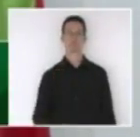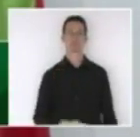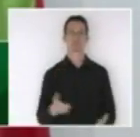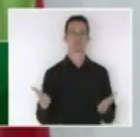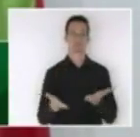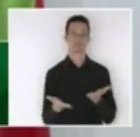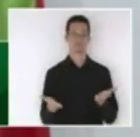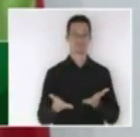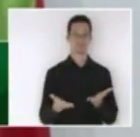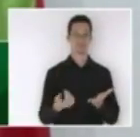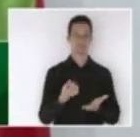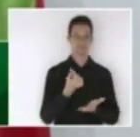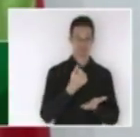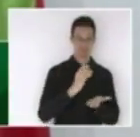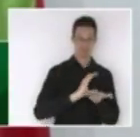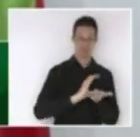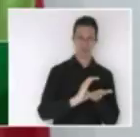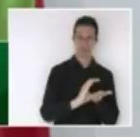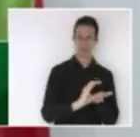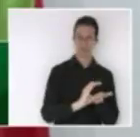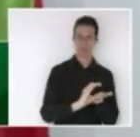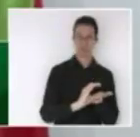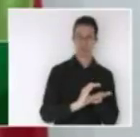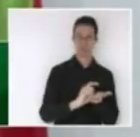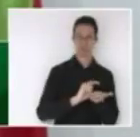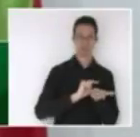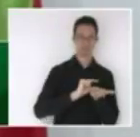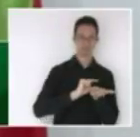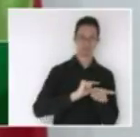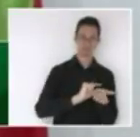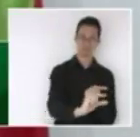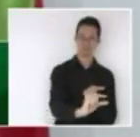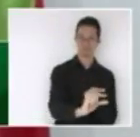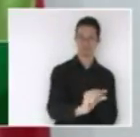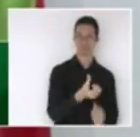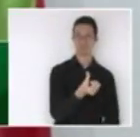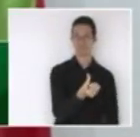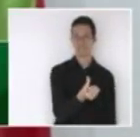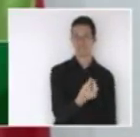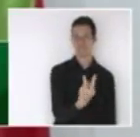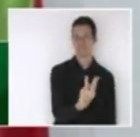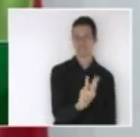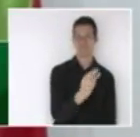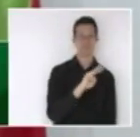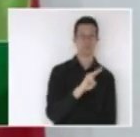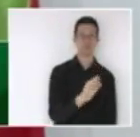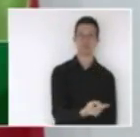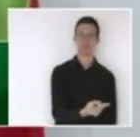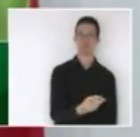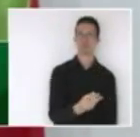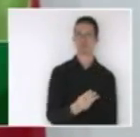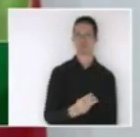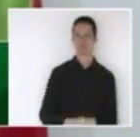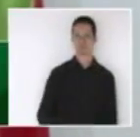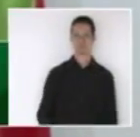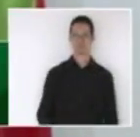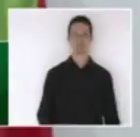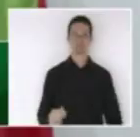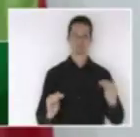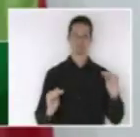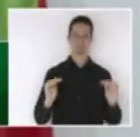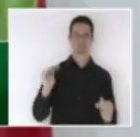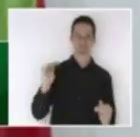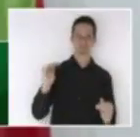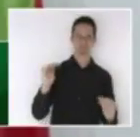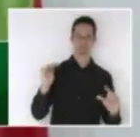vamos ter um investimento pífio de 63 milhões bilhões no Brasil. Então,